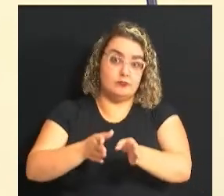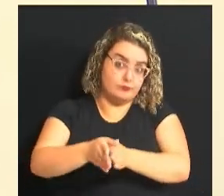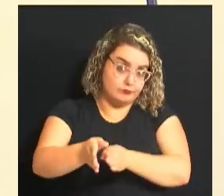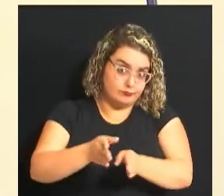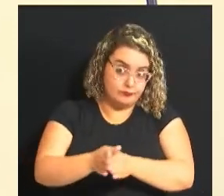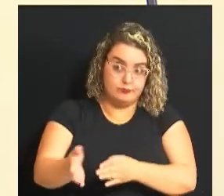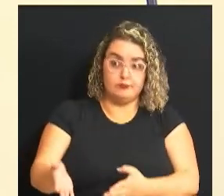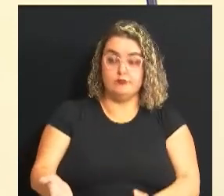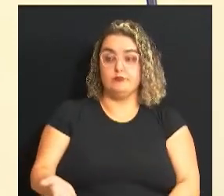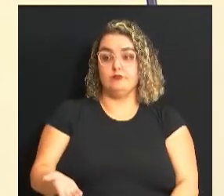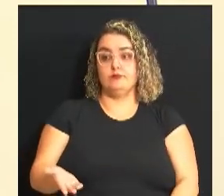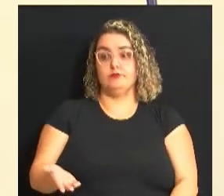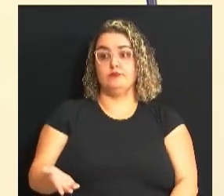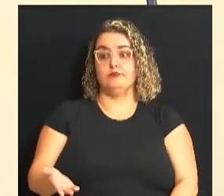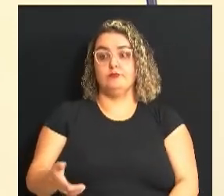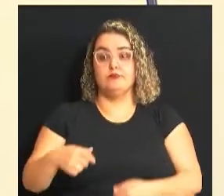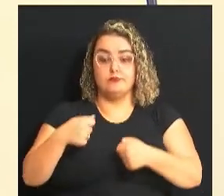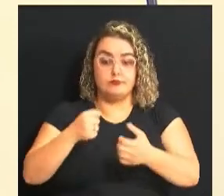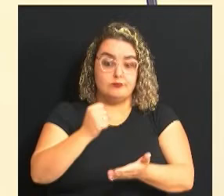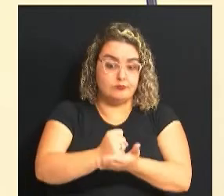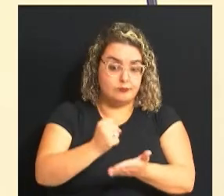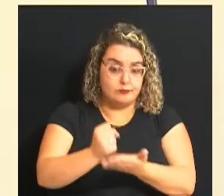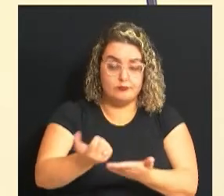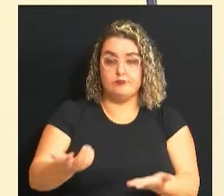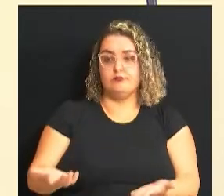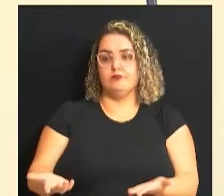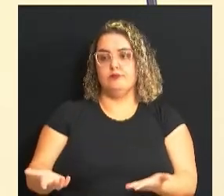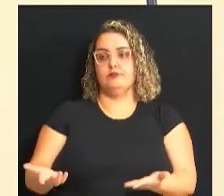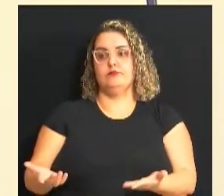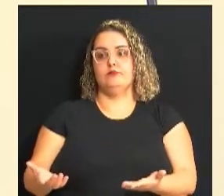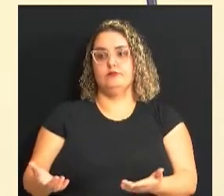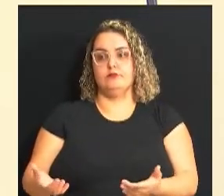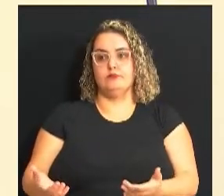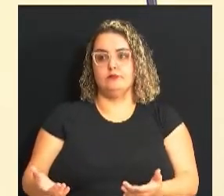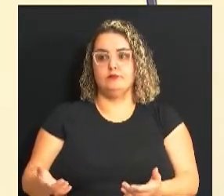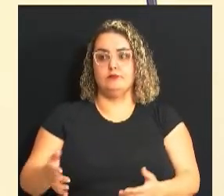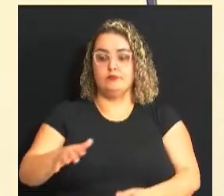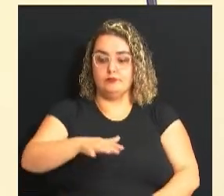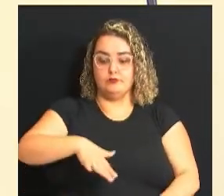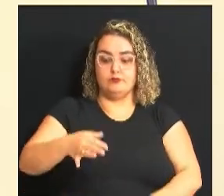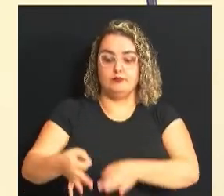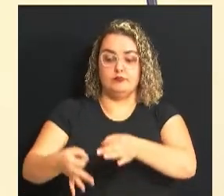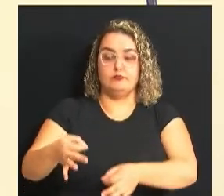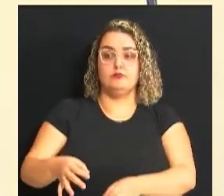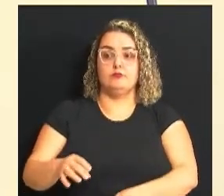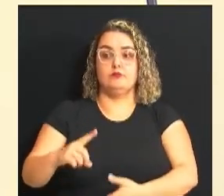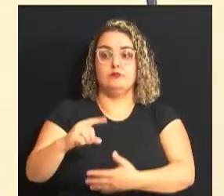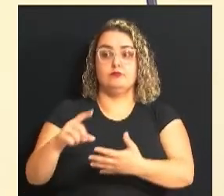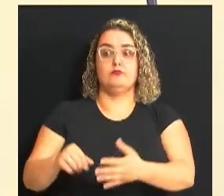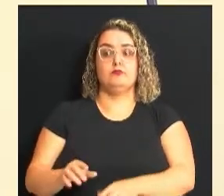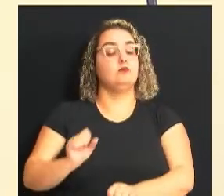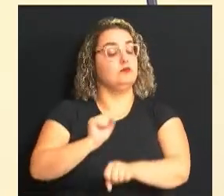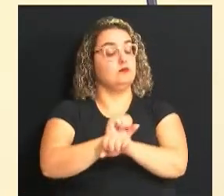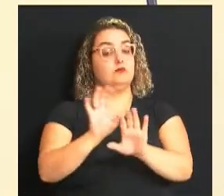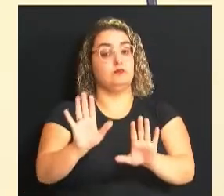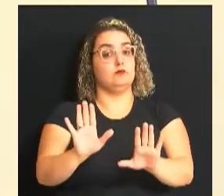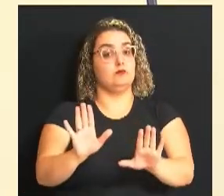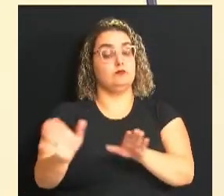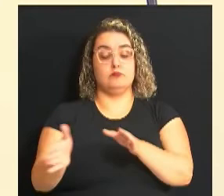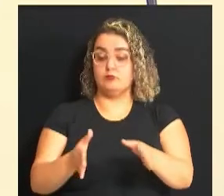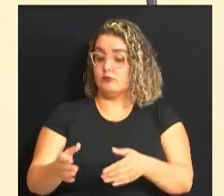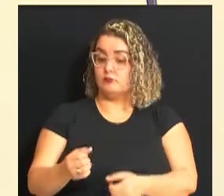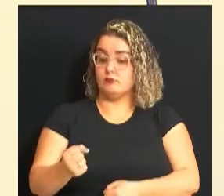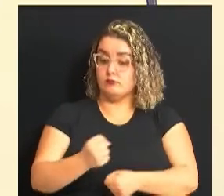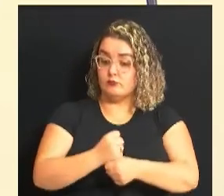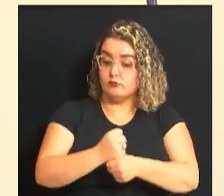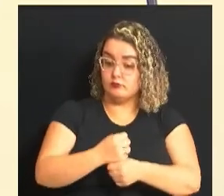demanda do cartório, demanda aqui do juiz eleitoral, e ele, não, espere. Nós estamos em eleição, não podemos falar disso. Então,